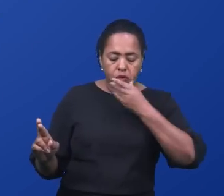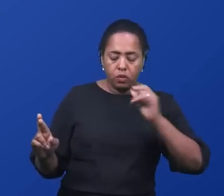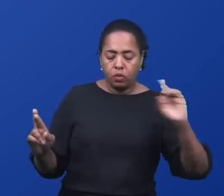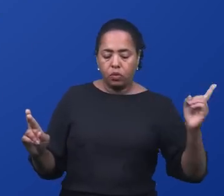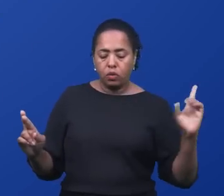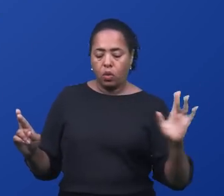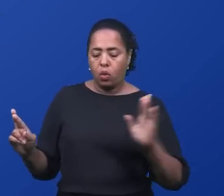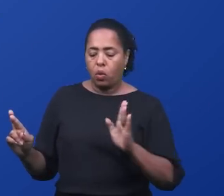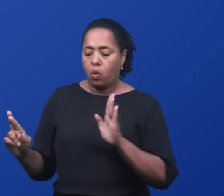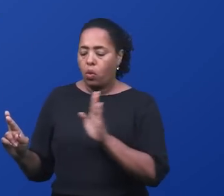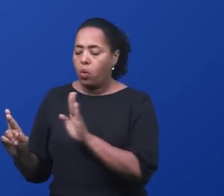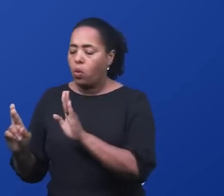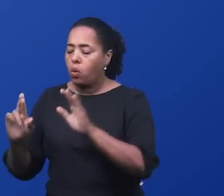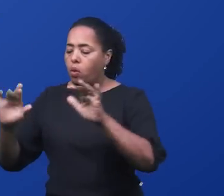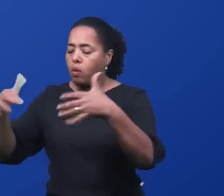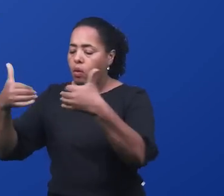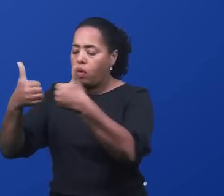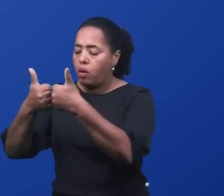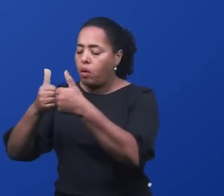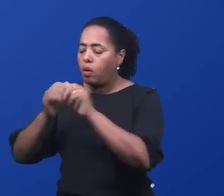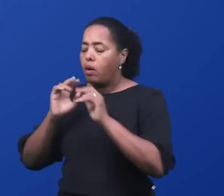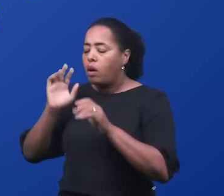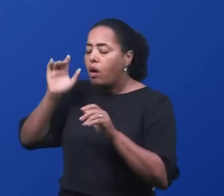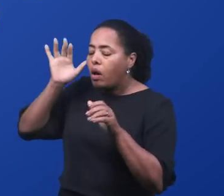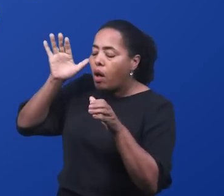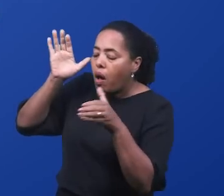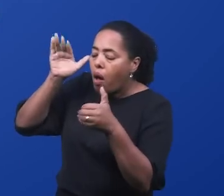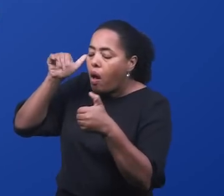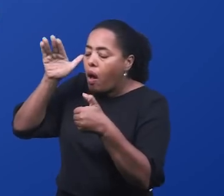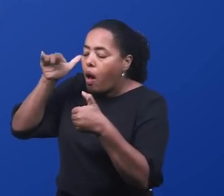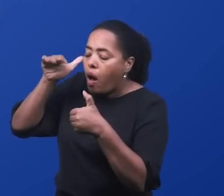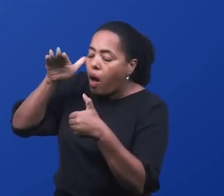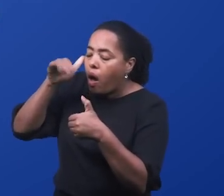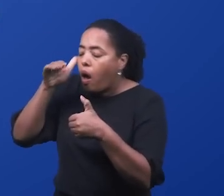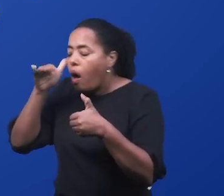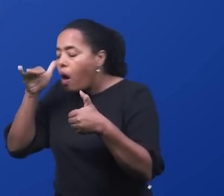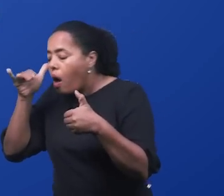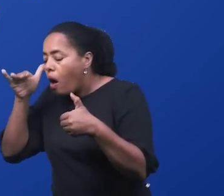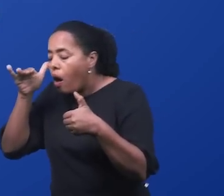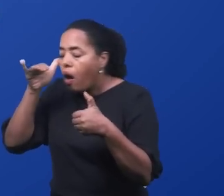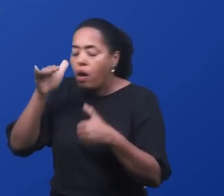porquanto olharam para dentro da arca do Senhor, até ferido o povo,